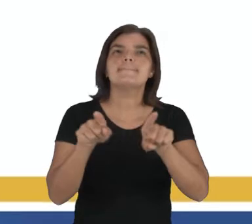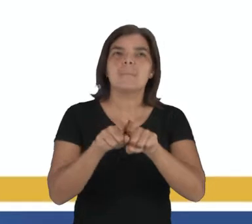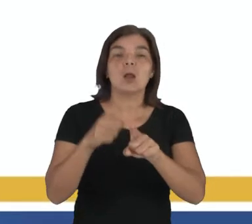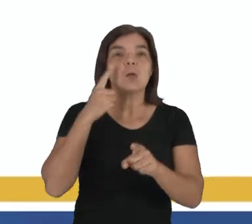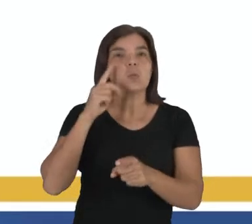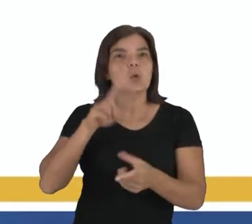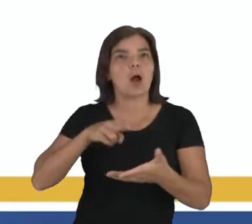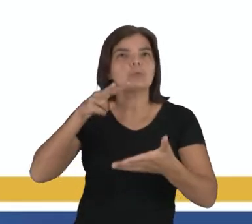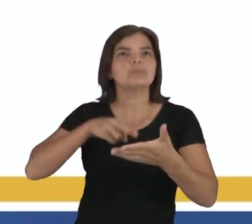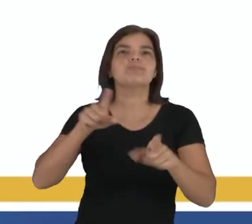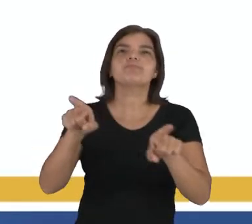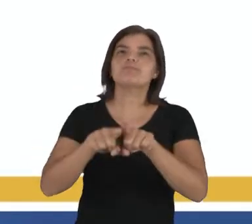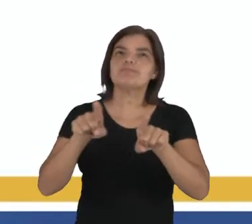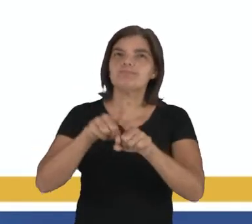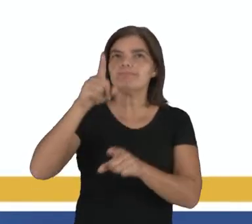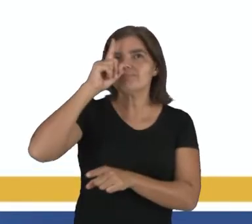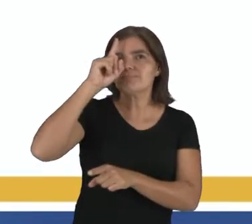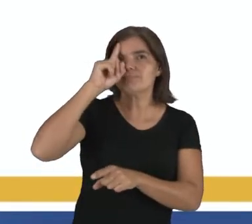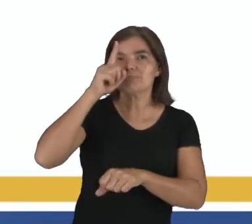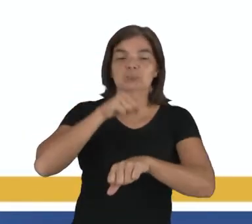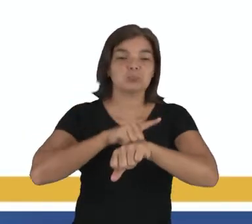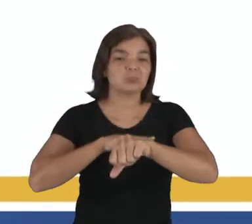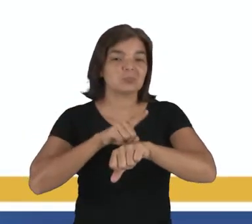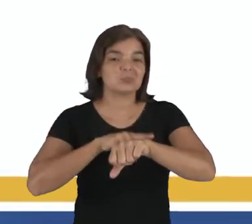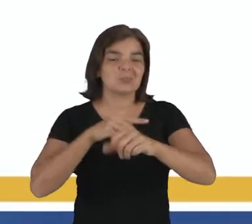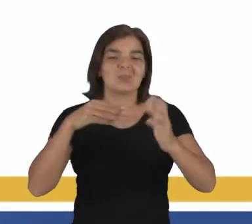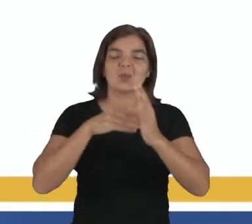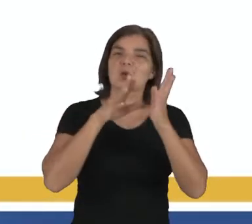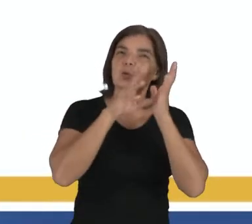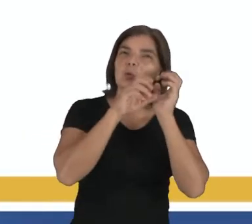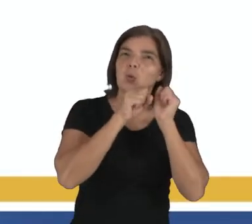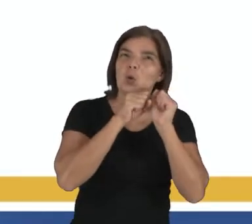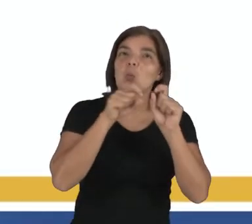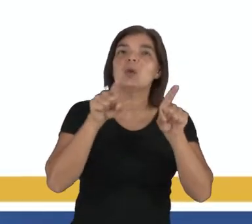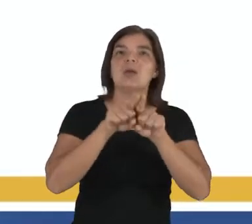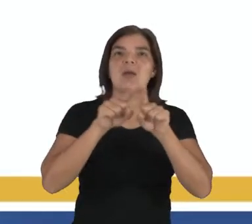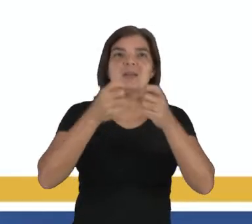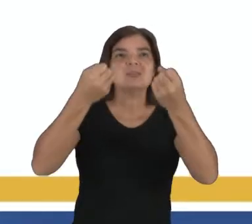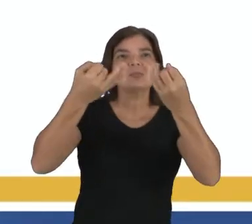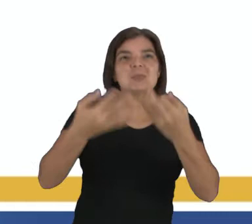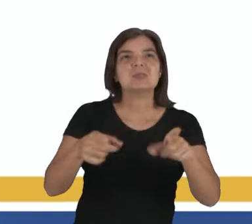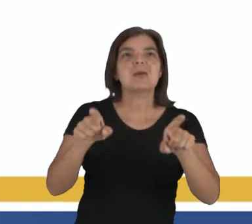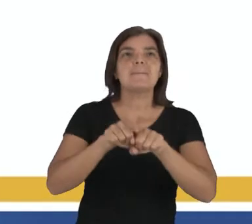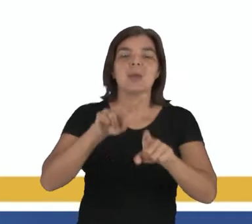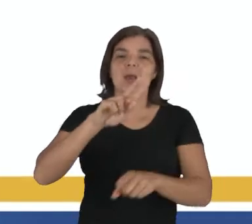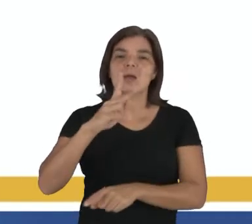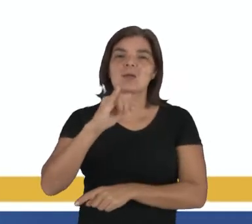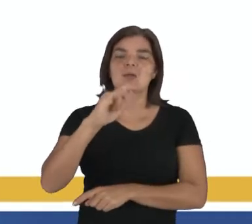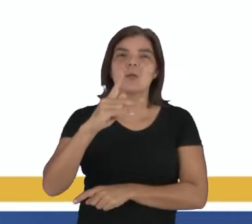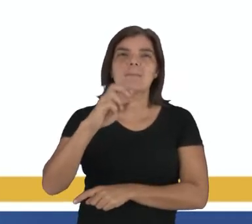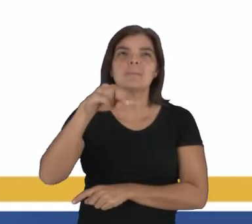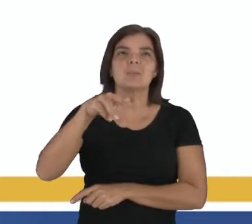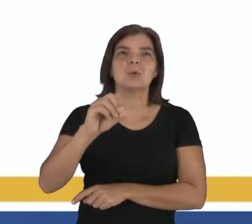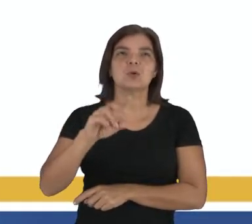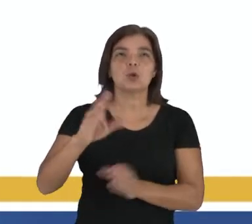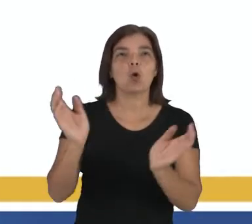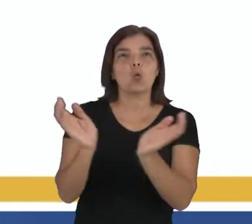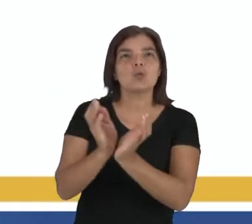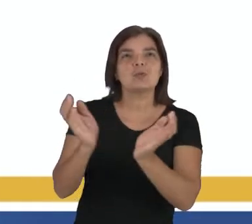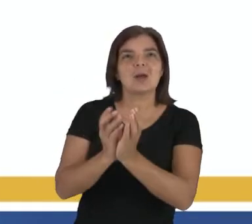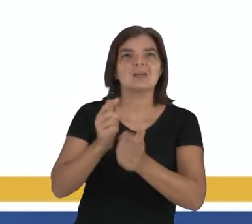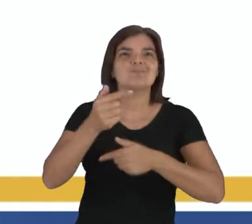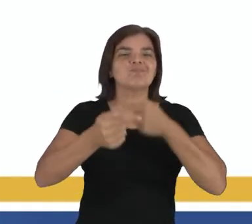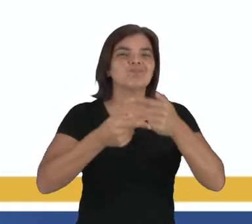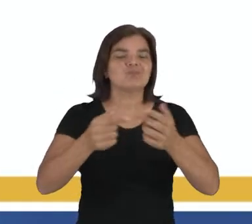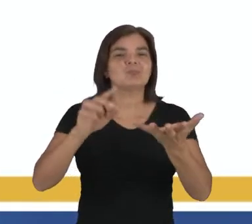e manter-se ligado ao celular todo o tempo, até na hora de dormir, se explica pela hipnose